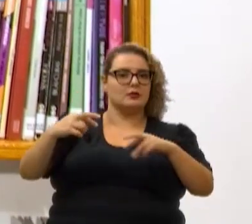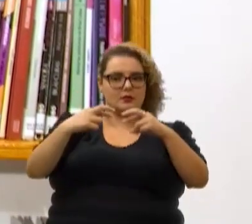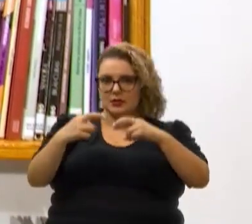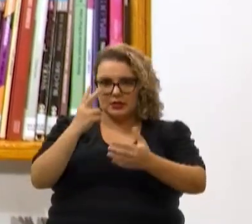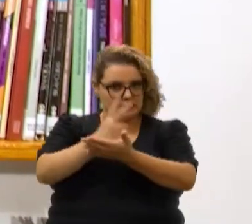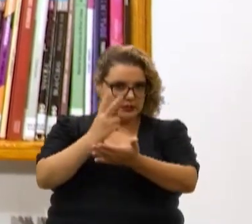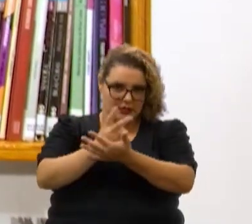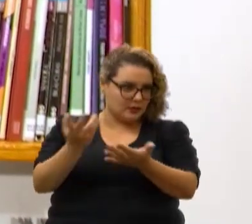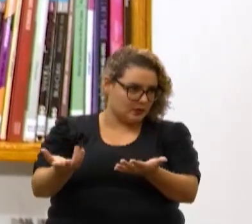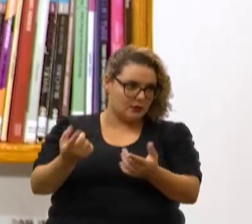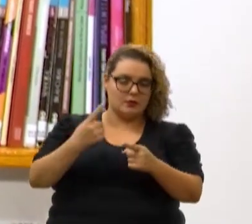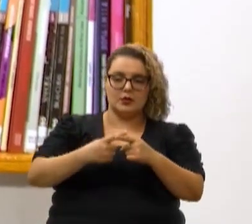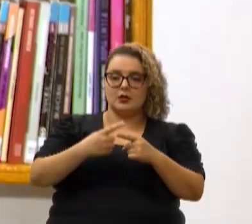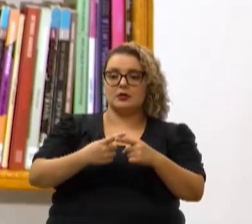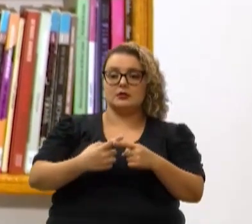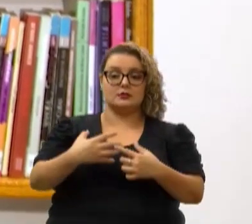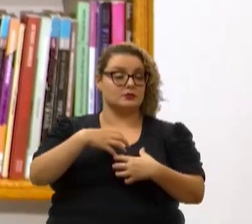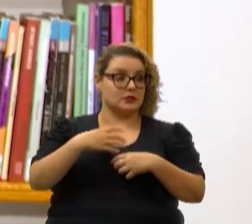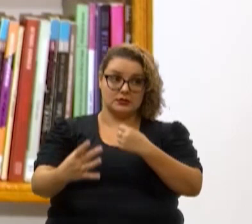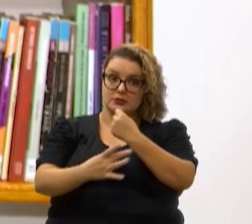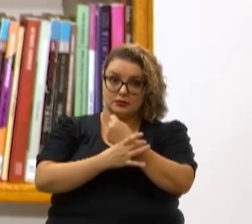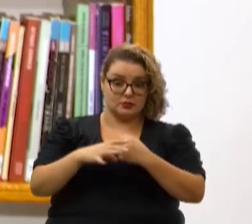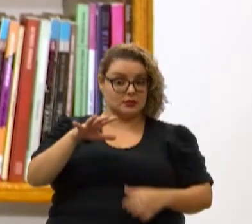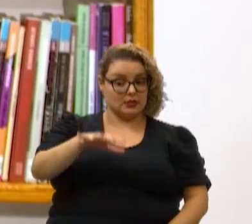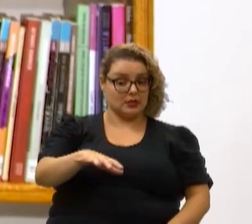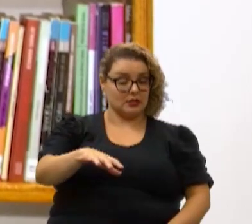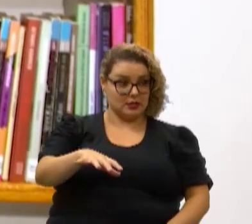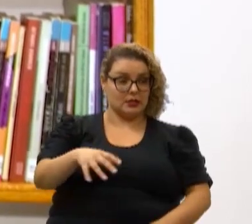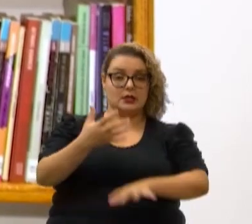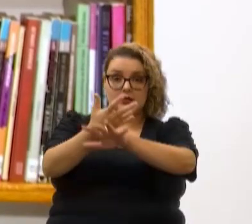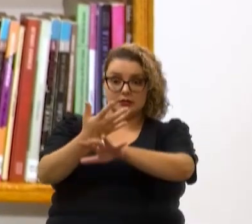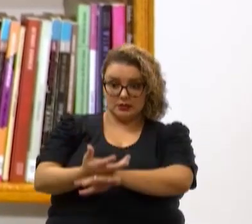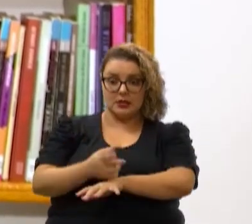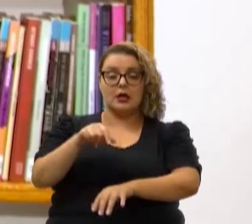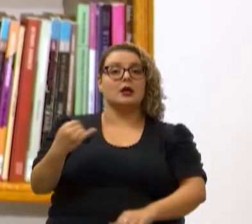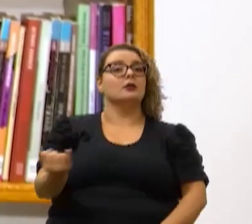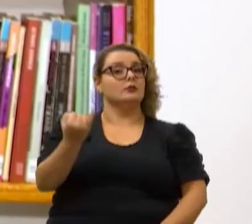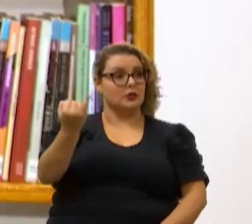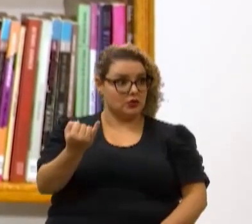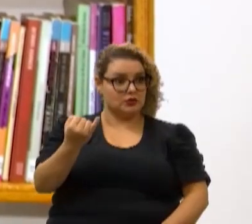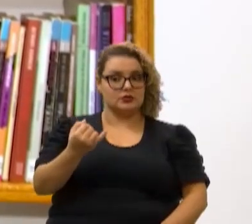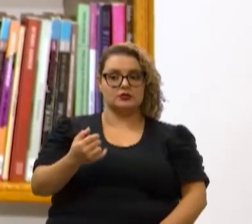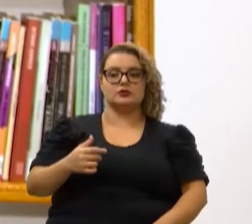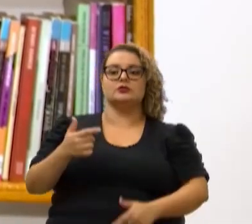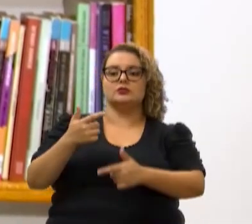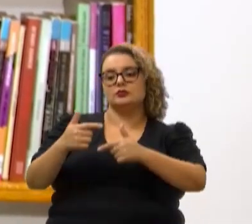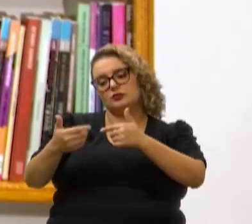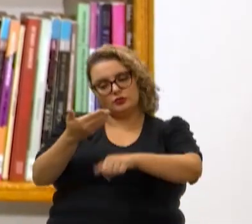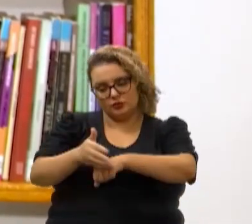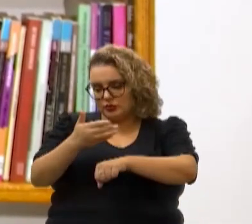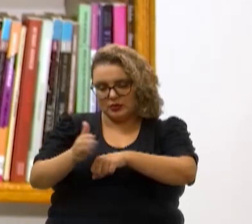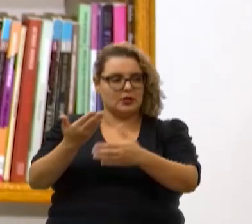revisitado, é claro, porque se você não se sente tão seguro naquela determinada disciplina, é importante que você aumente a carga horária